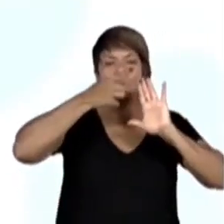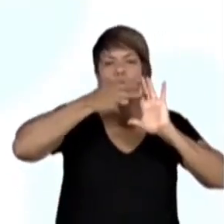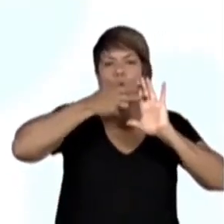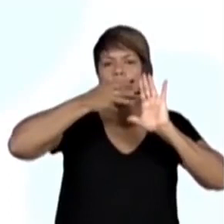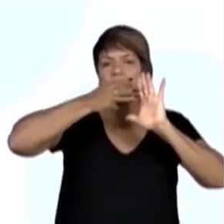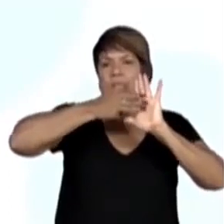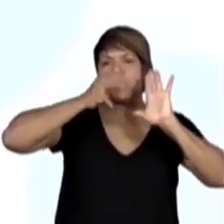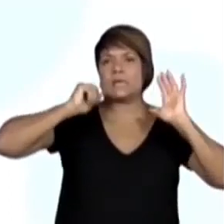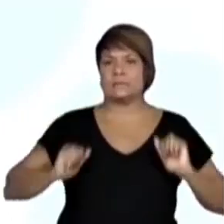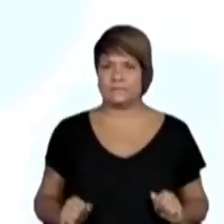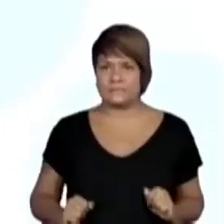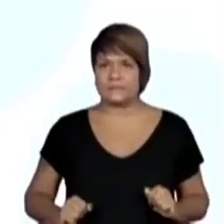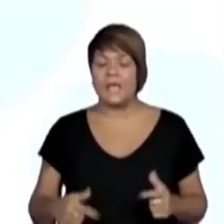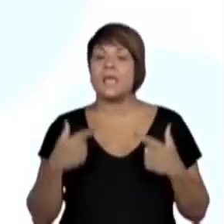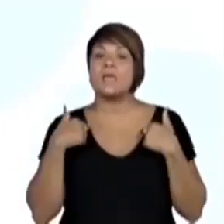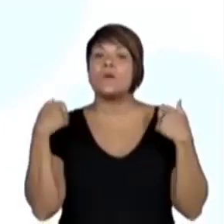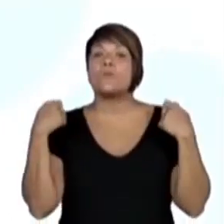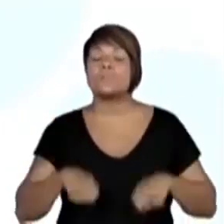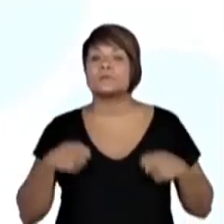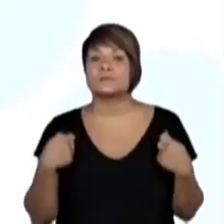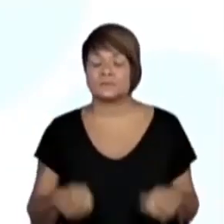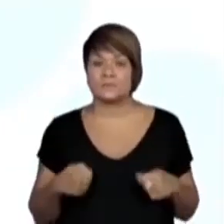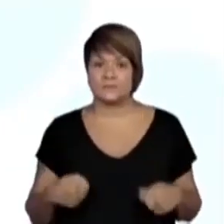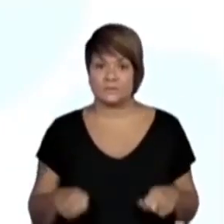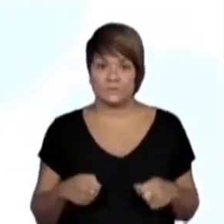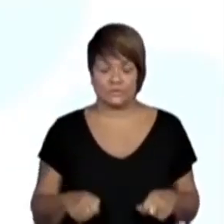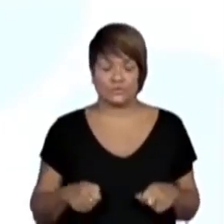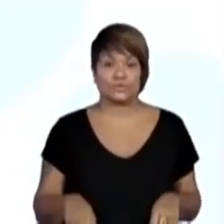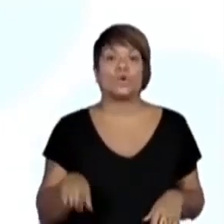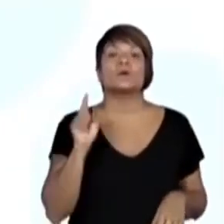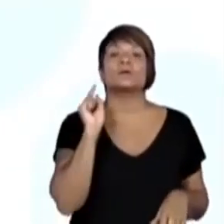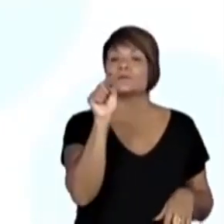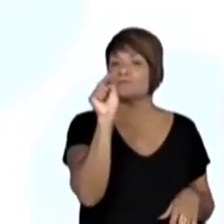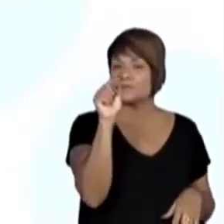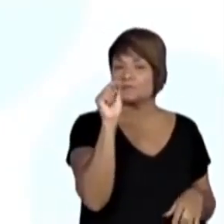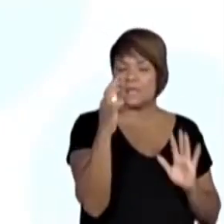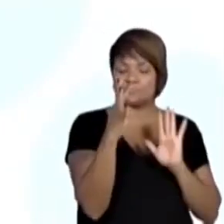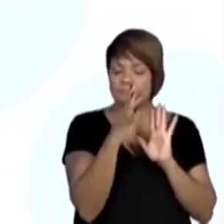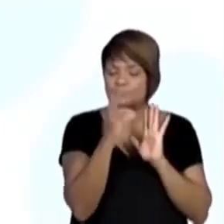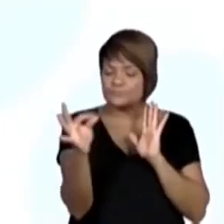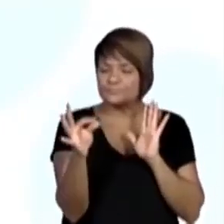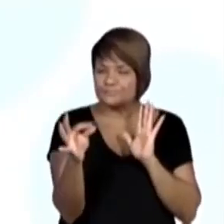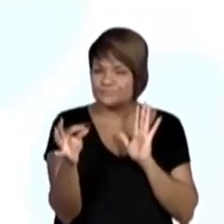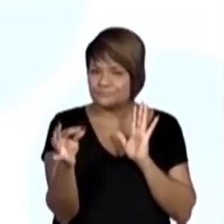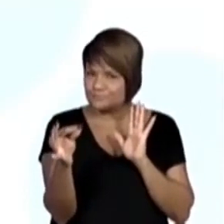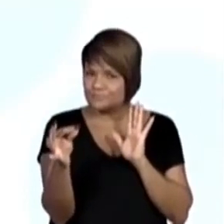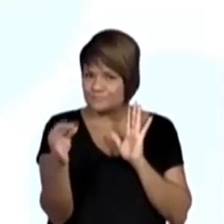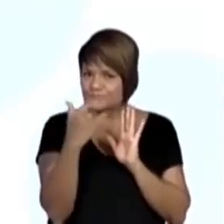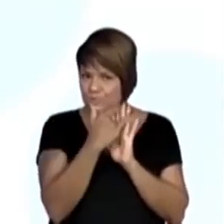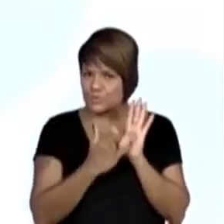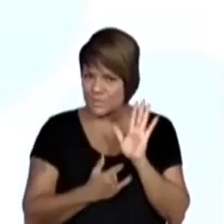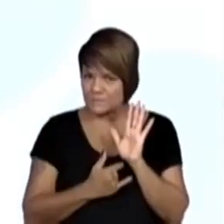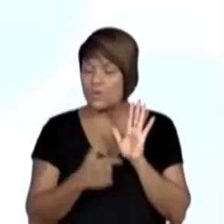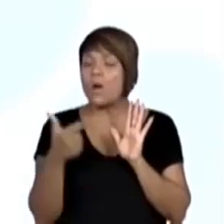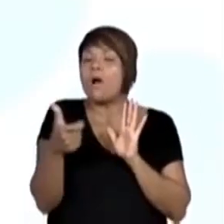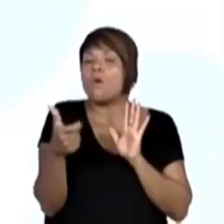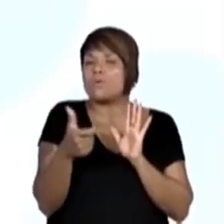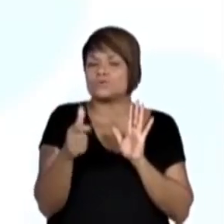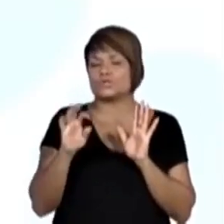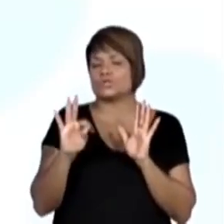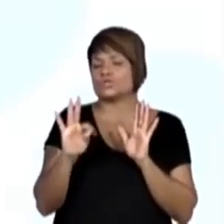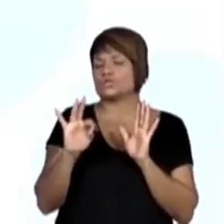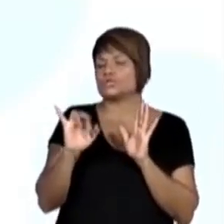pessoal. Eu precisava que vocês localizassem no texto onde está escrito